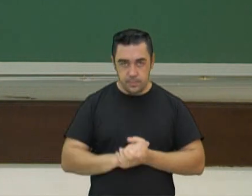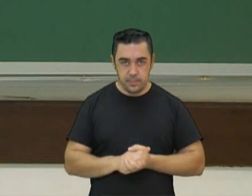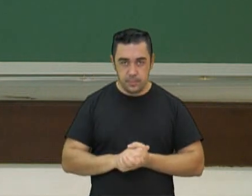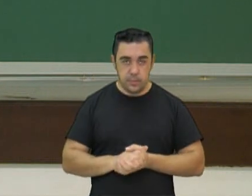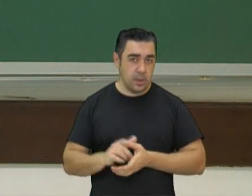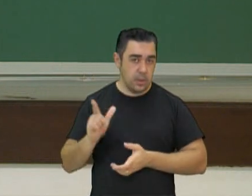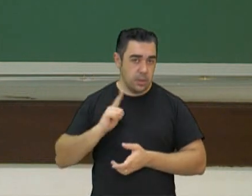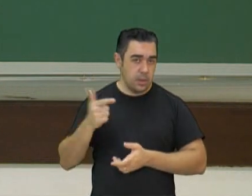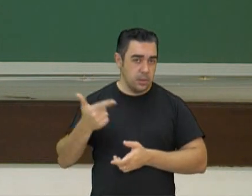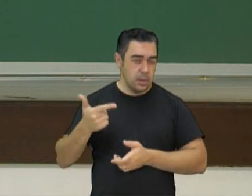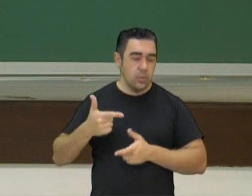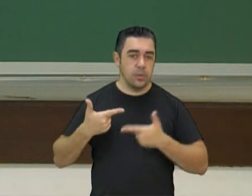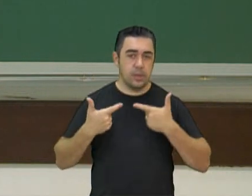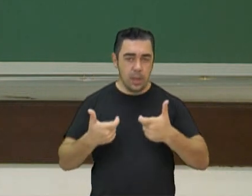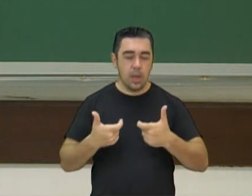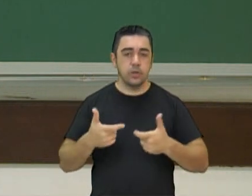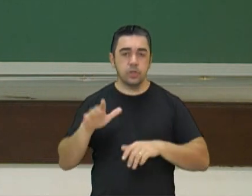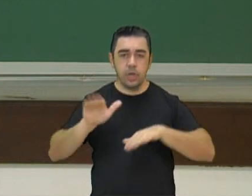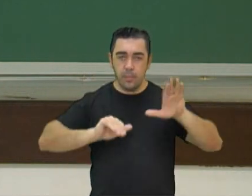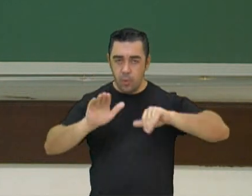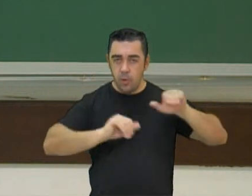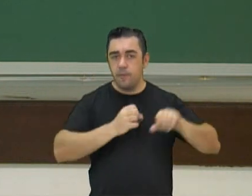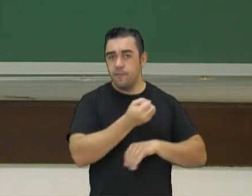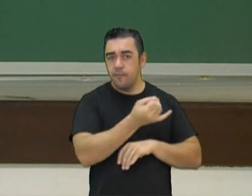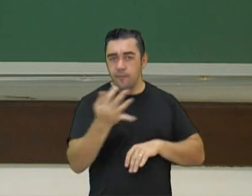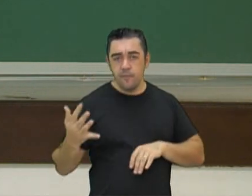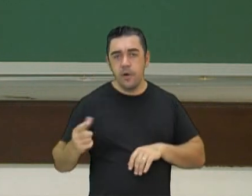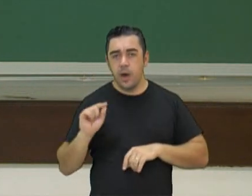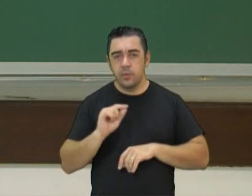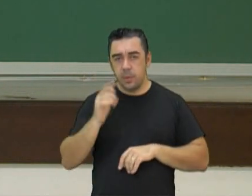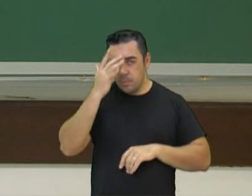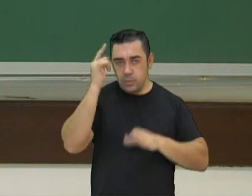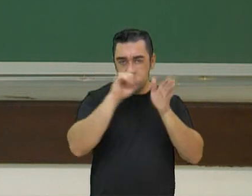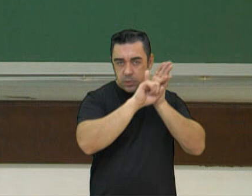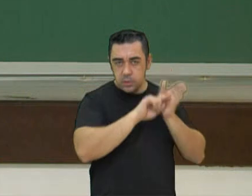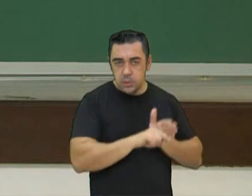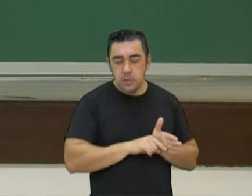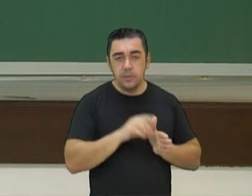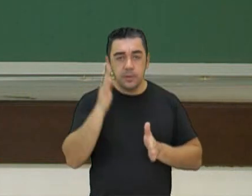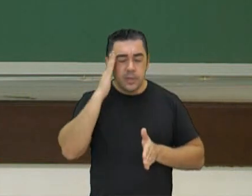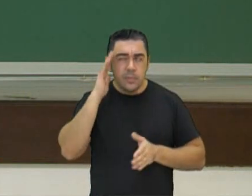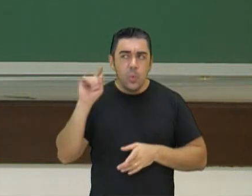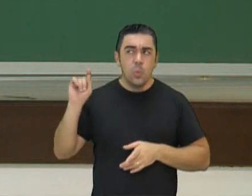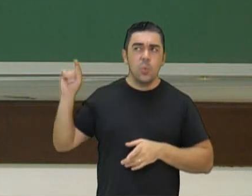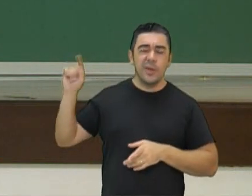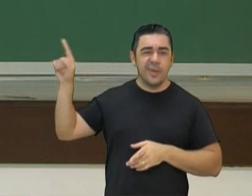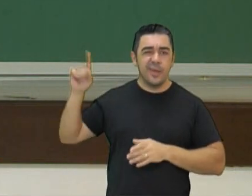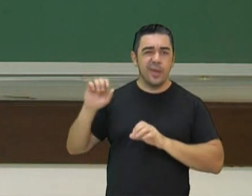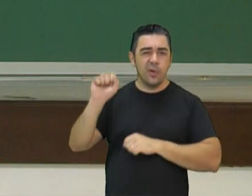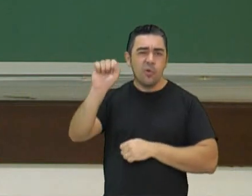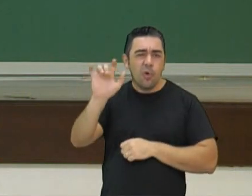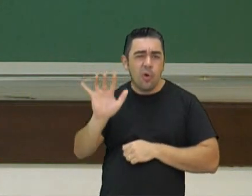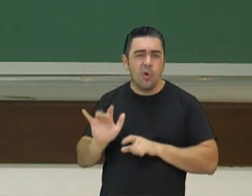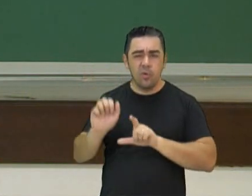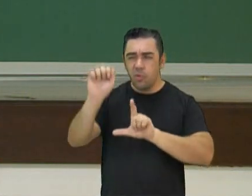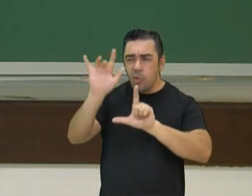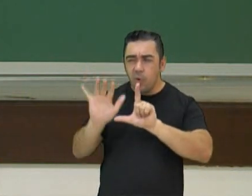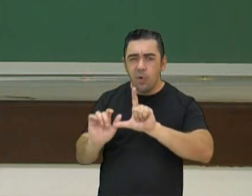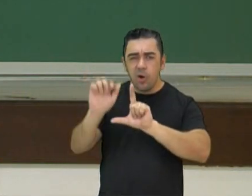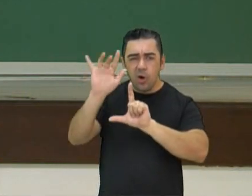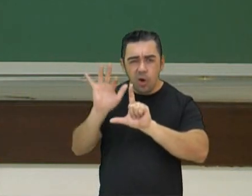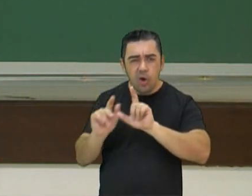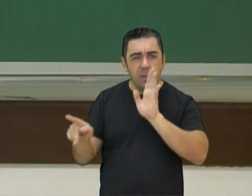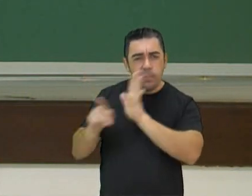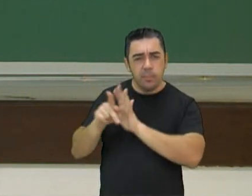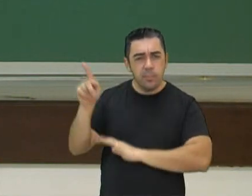os britânicos chamaram vários cientistas para tentar decifrar os códigos que os alemães usavam para se comunicar. E aí,